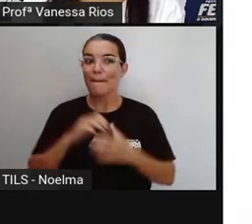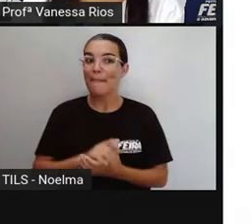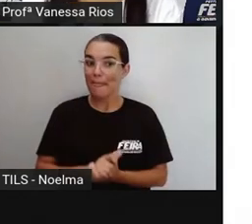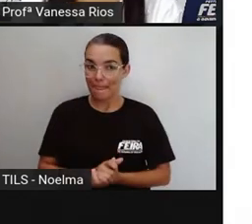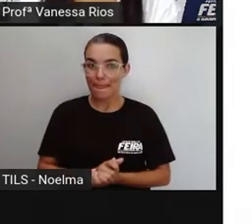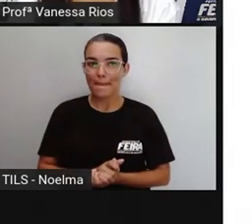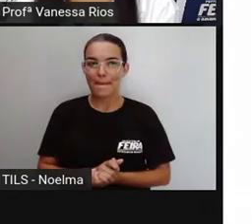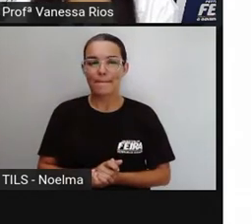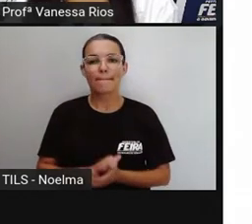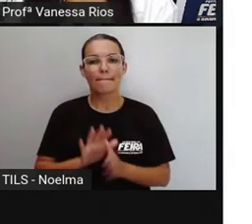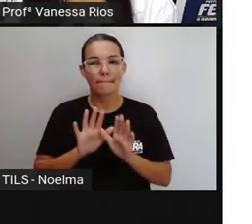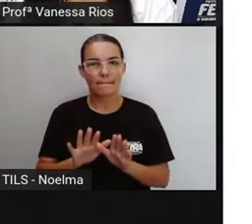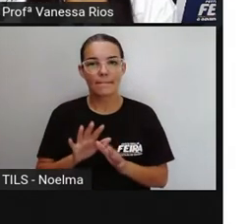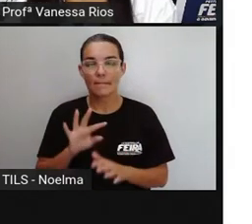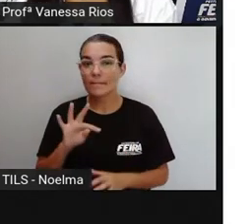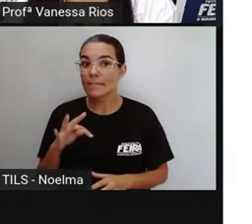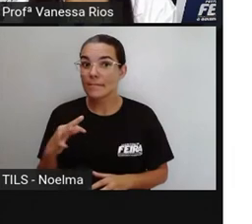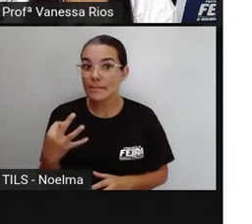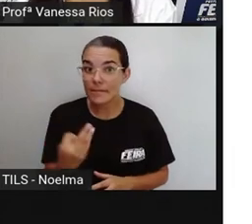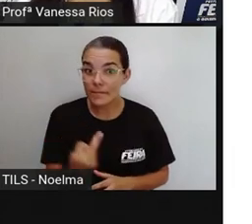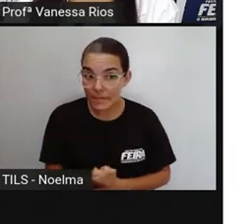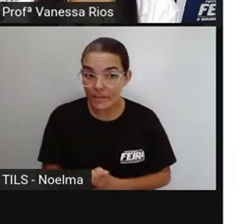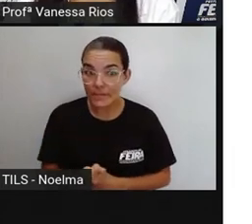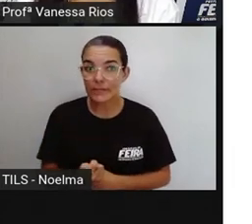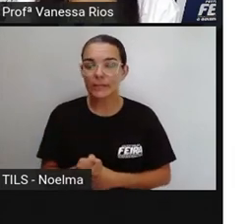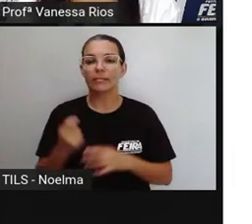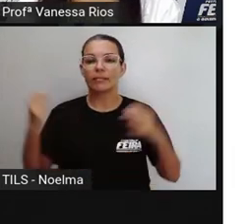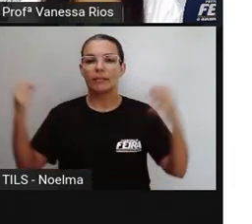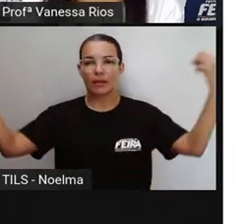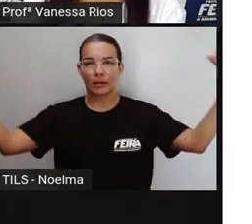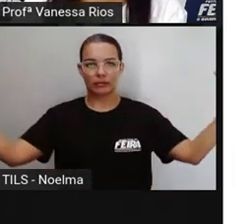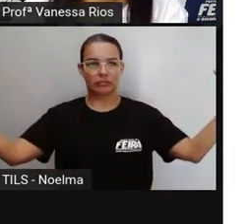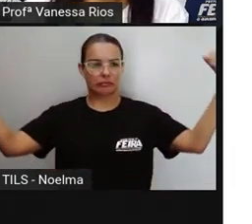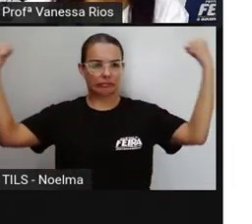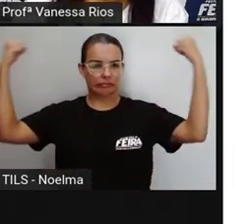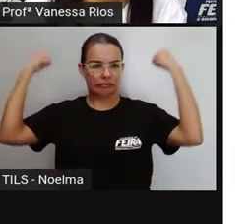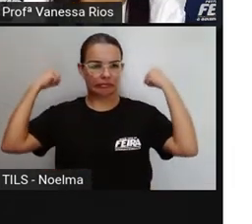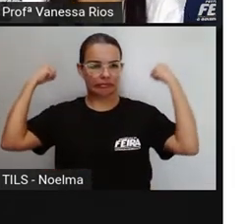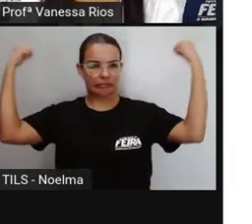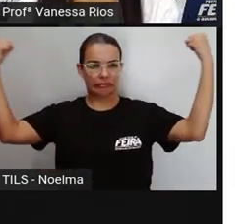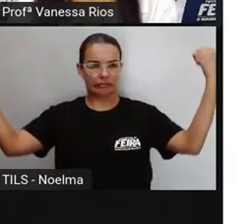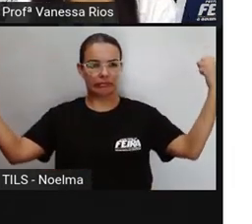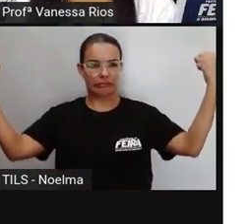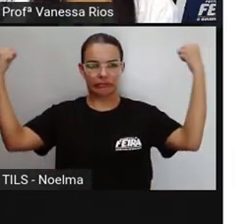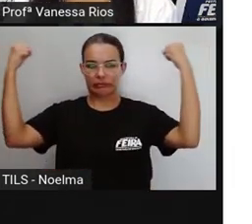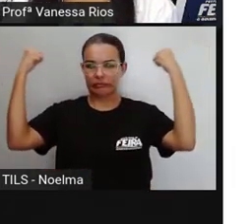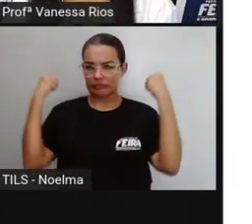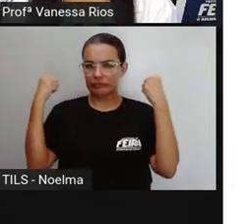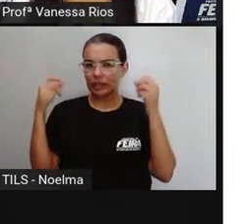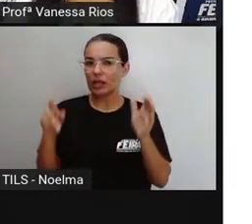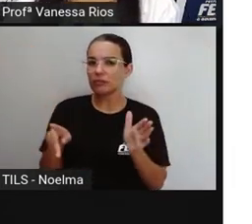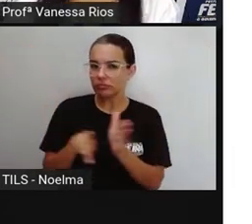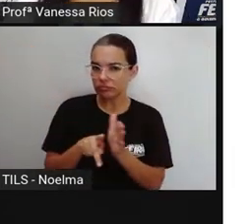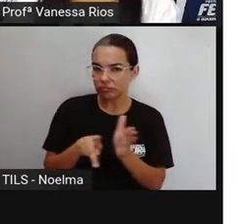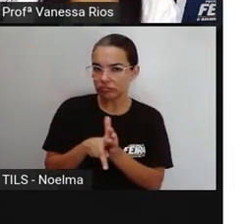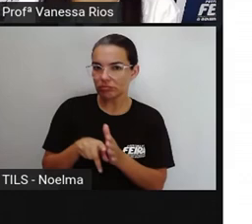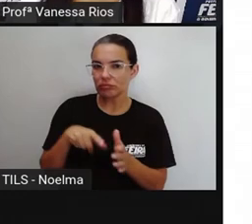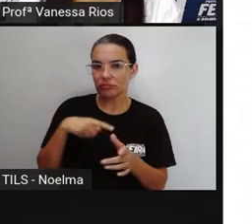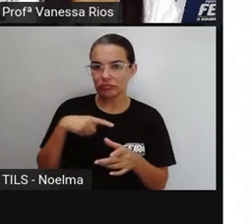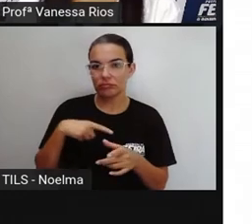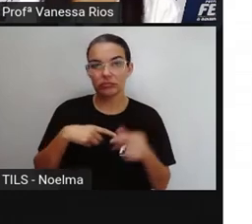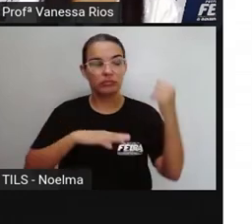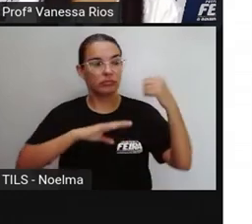exercício físico é uma atividade física, mas nem toda atividade física é um exercício